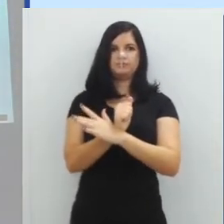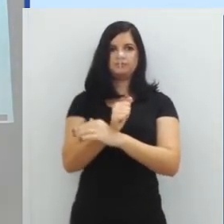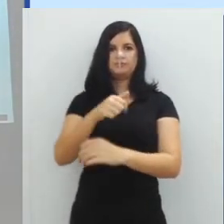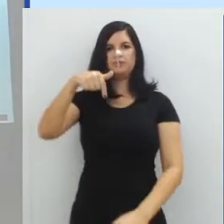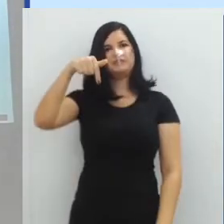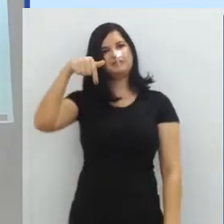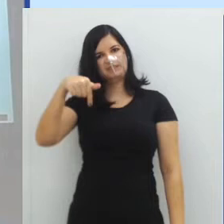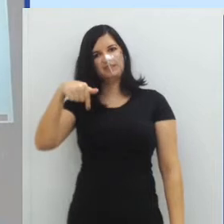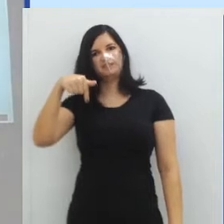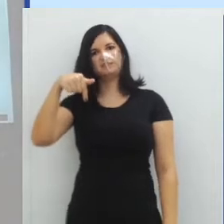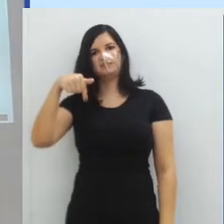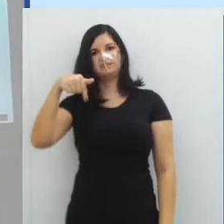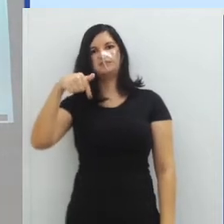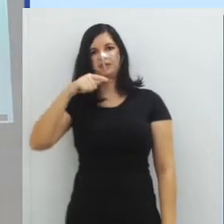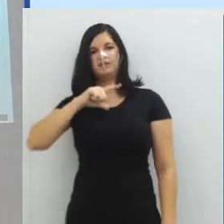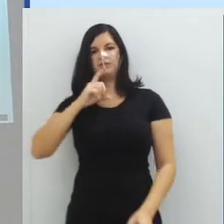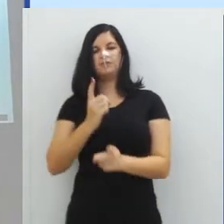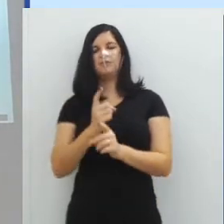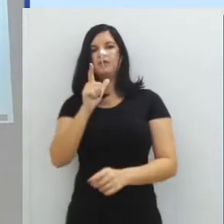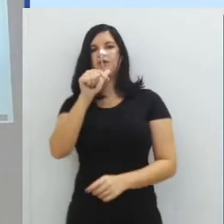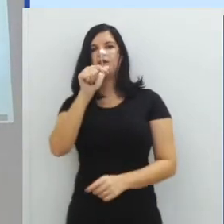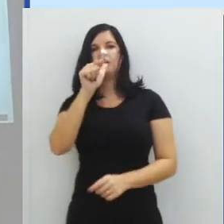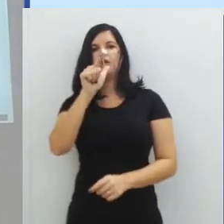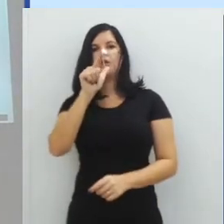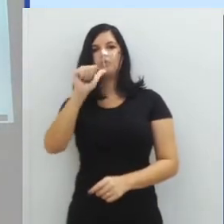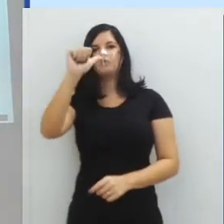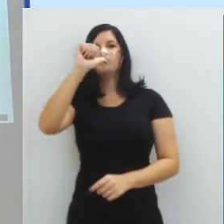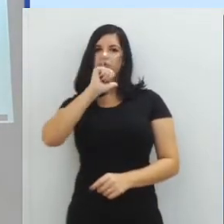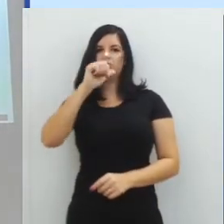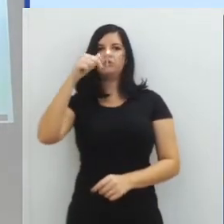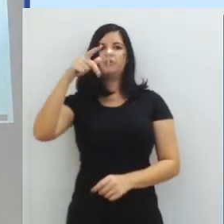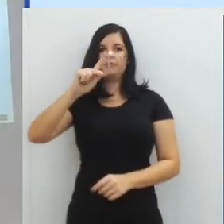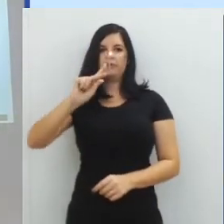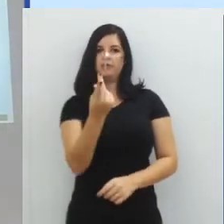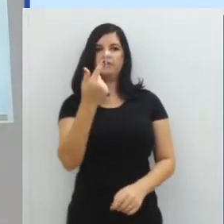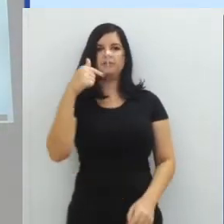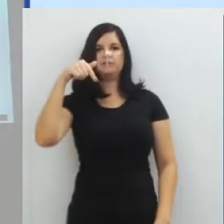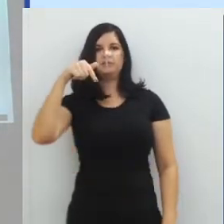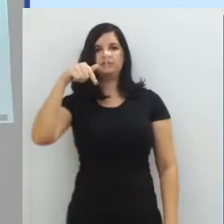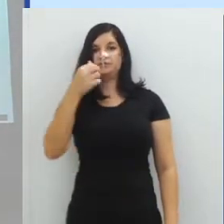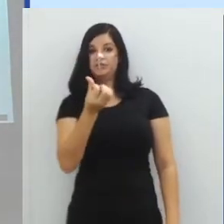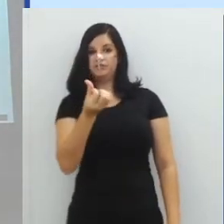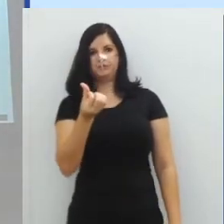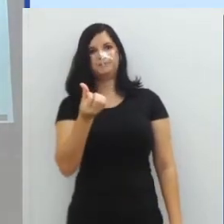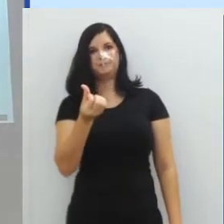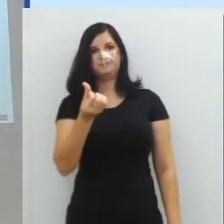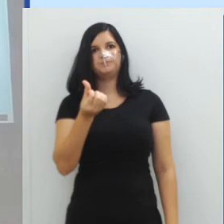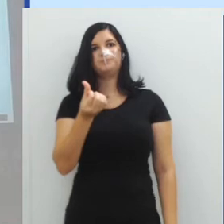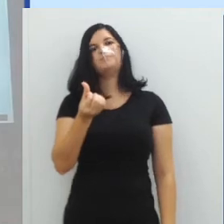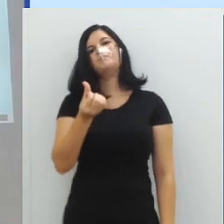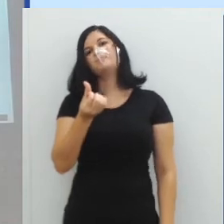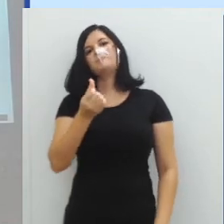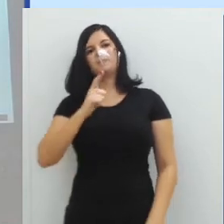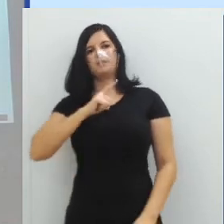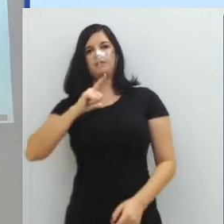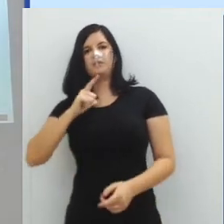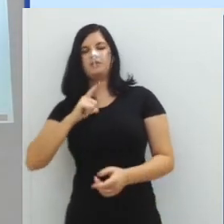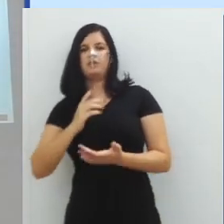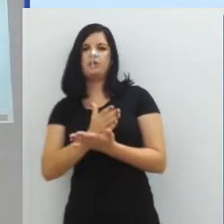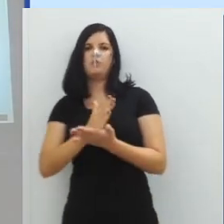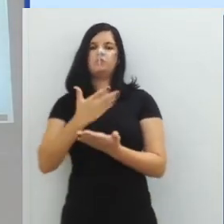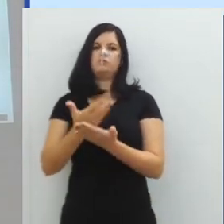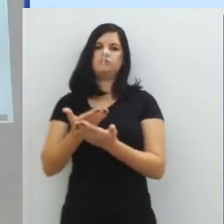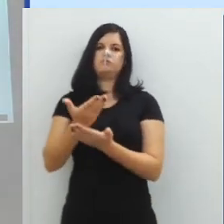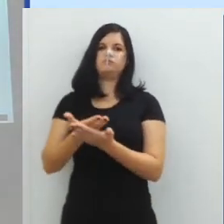que nossa água, que a gente ingere, tem que ter, né? O pH 7. Né? Então, se tem alguns estudos